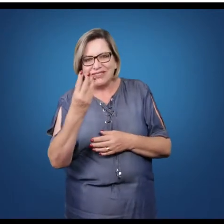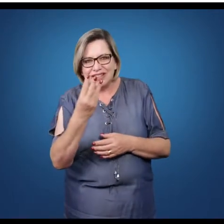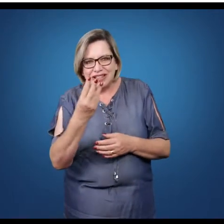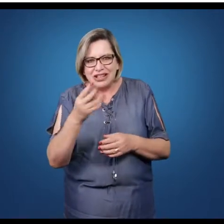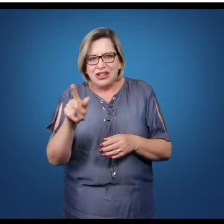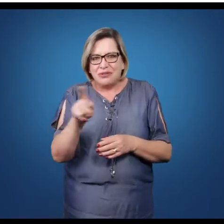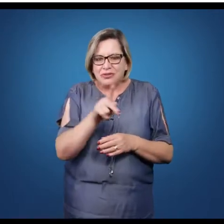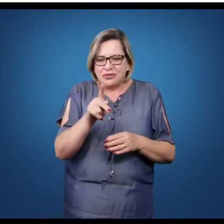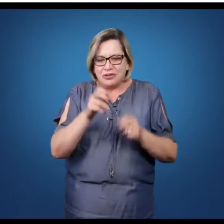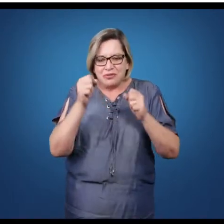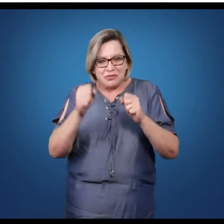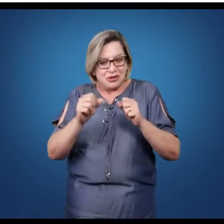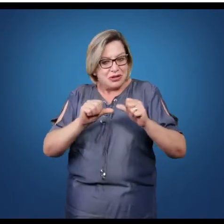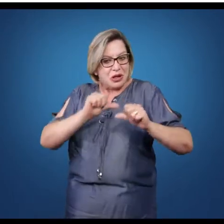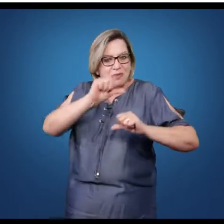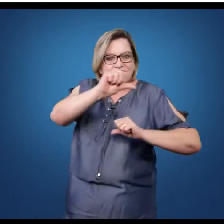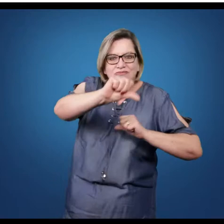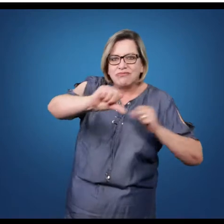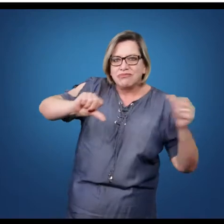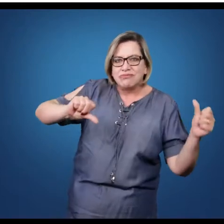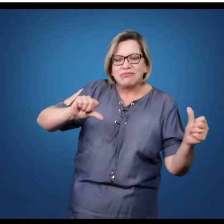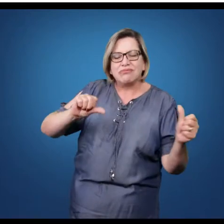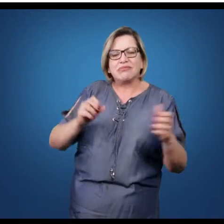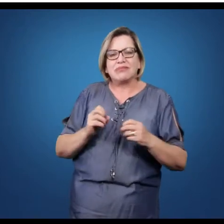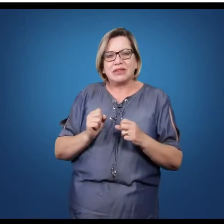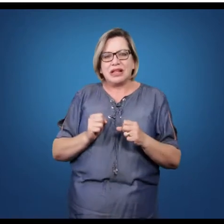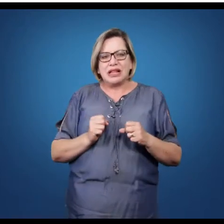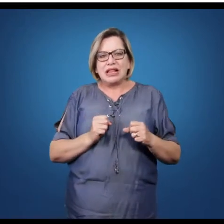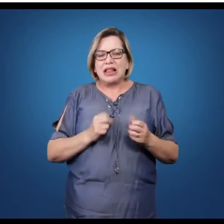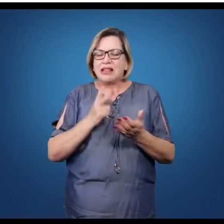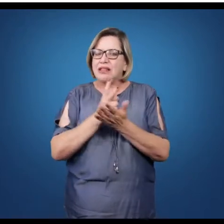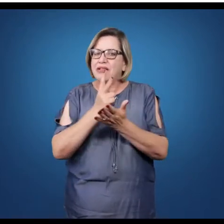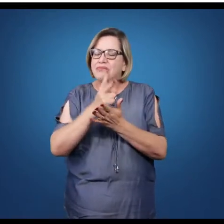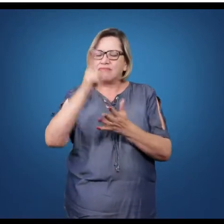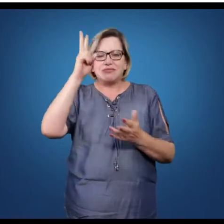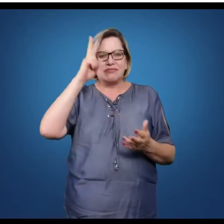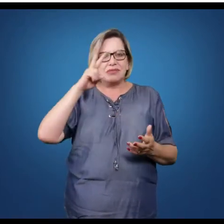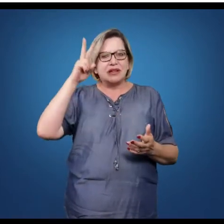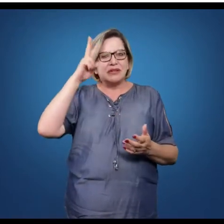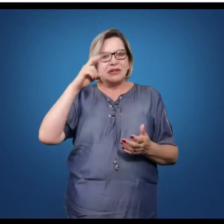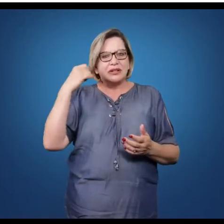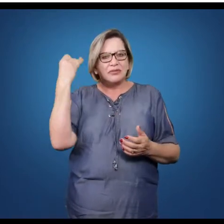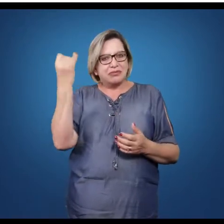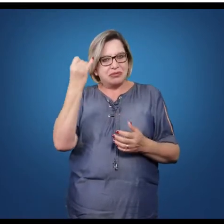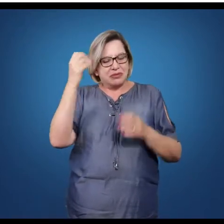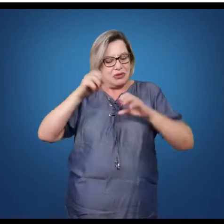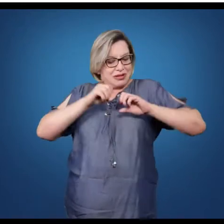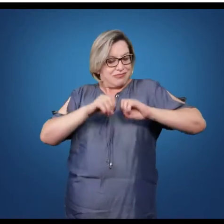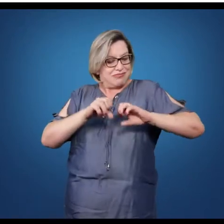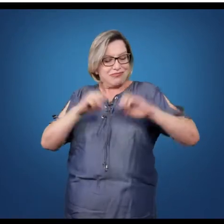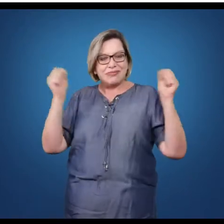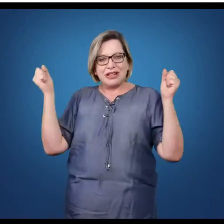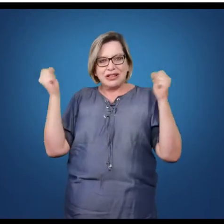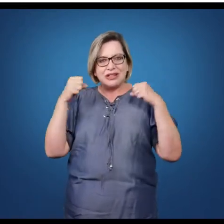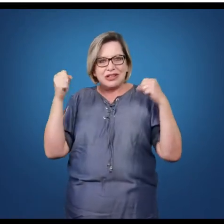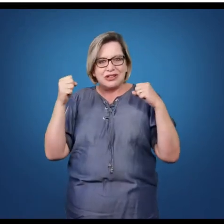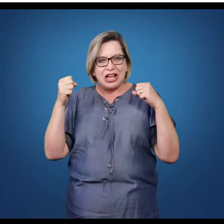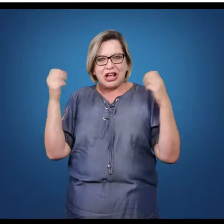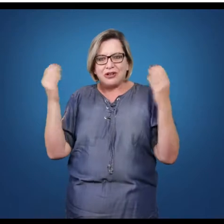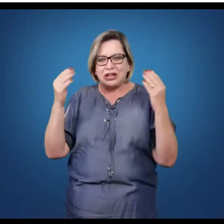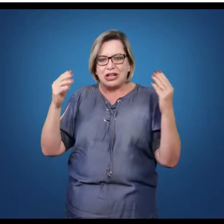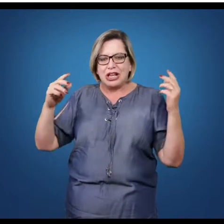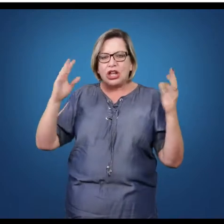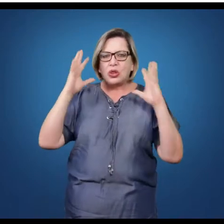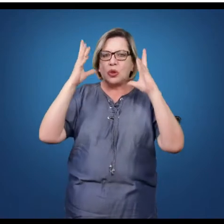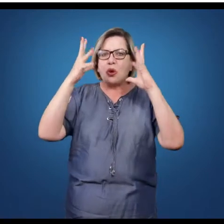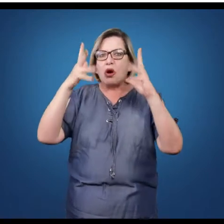O professor pode trocar o trio também. Sempre lembrando disso. Lá na tua aula de educação física, vamos trocar trio. Todo